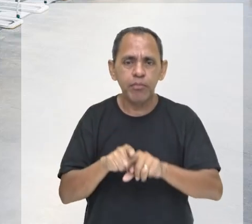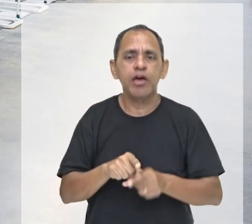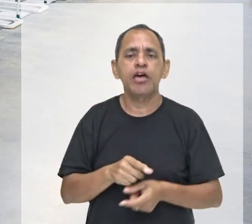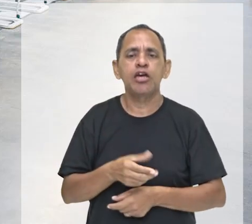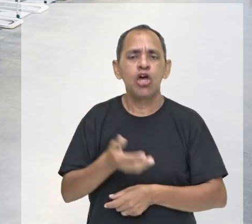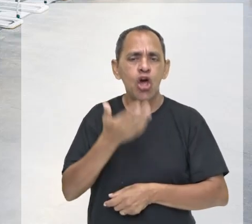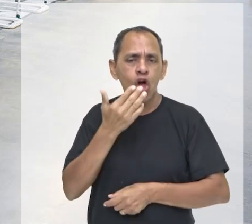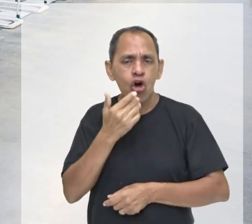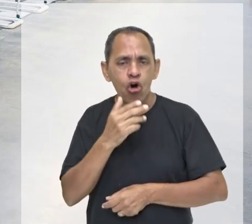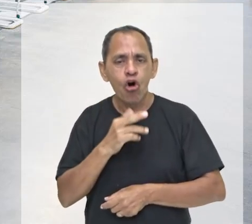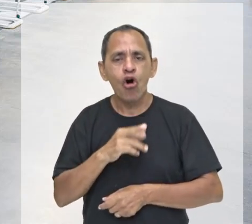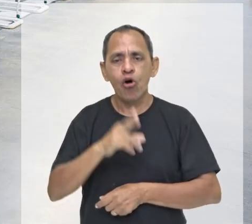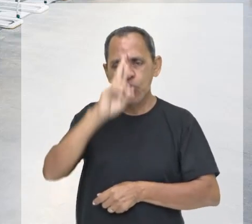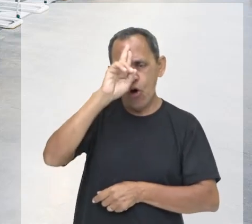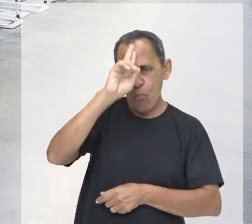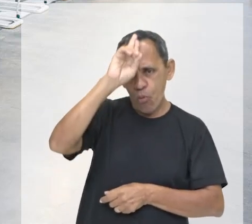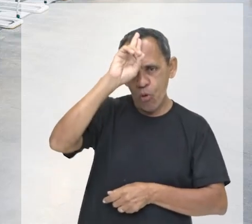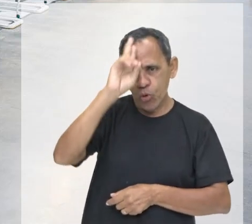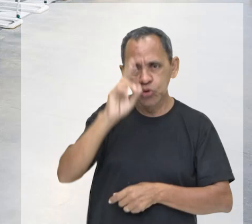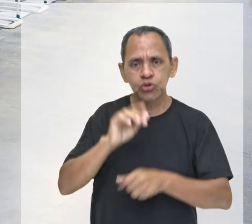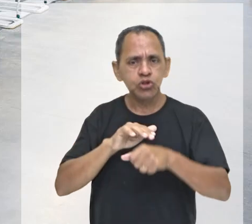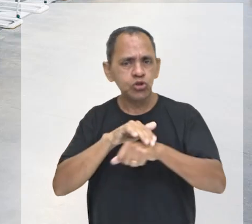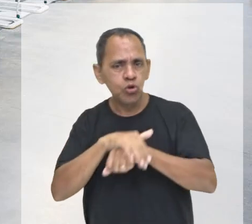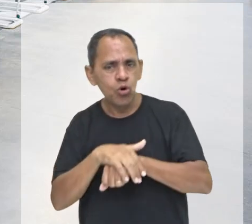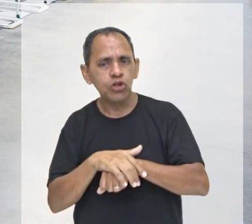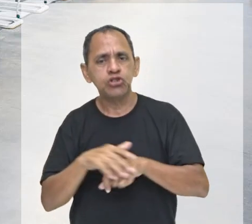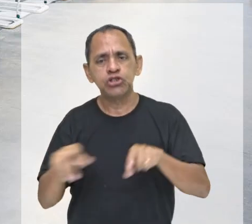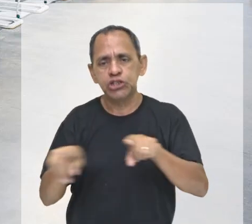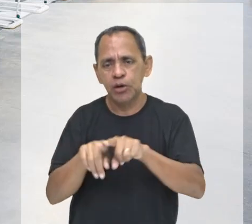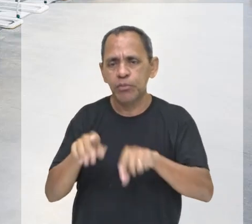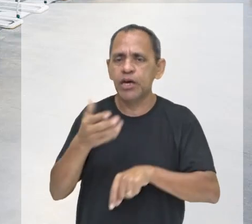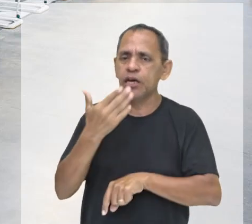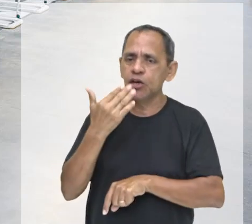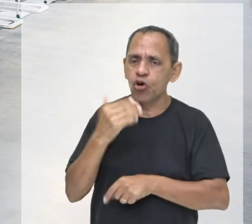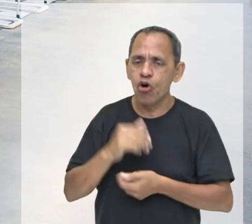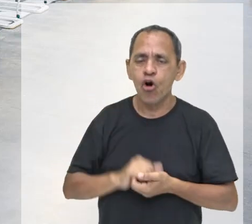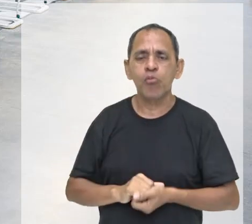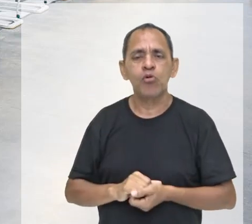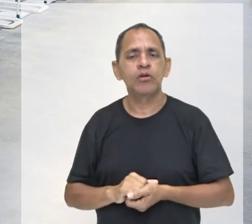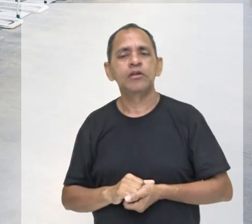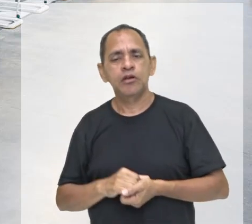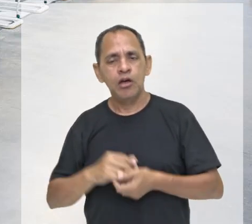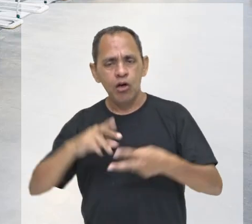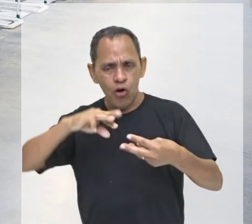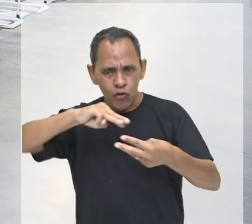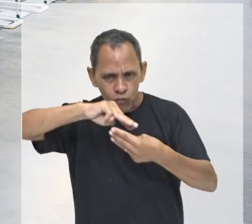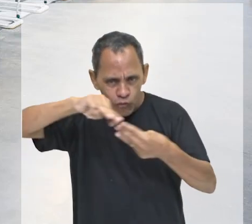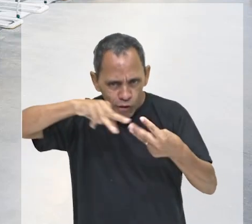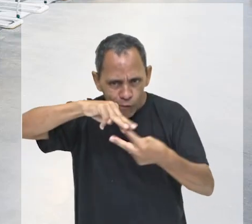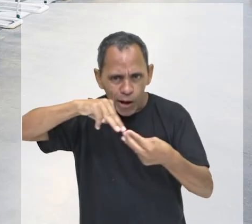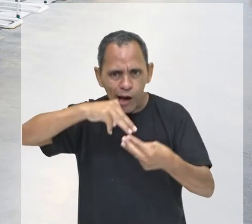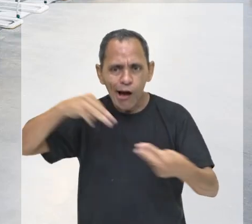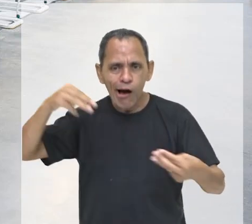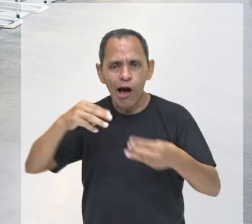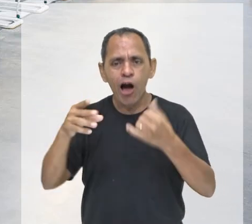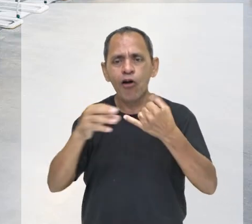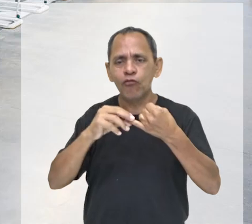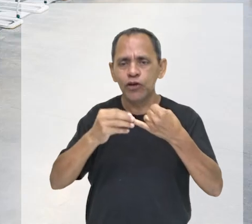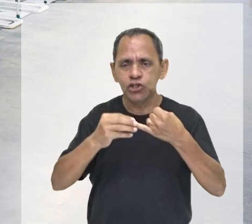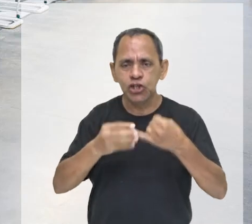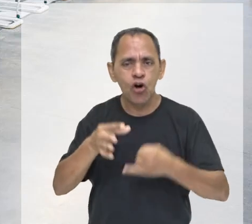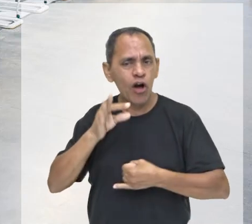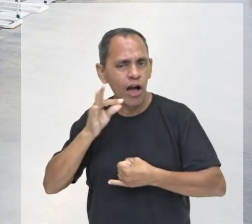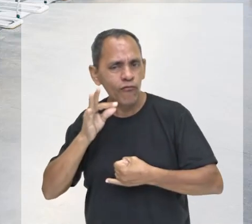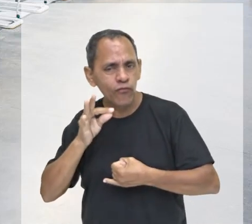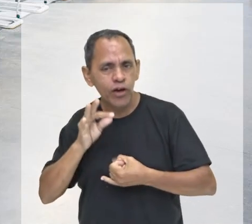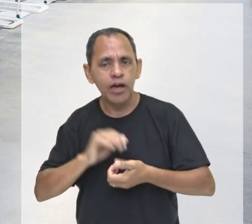uma carne, é o arroz, é o feijão, é o macarrão, que vem o trigo, é o pão, é o café.